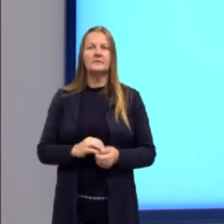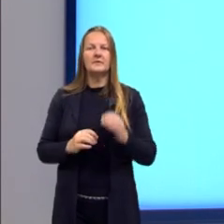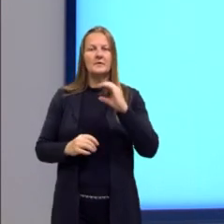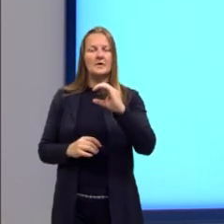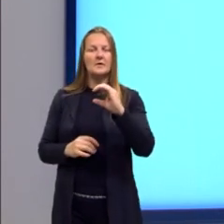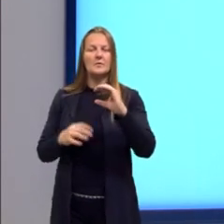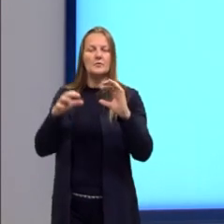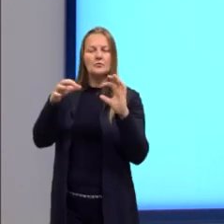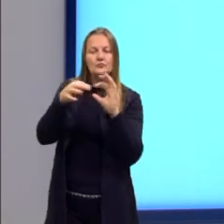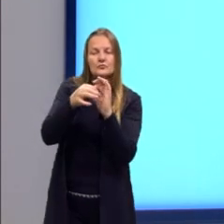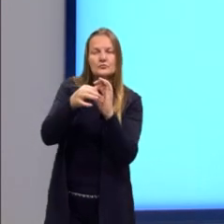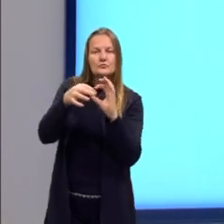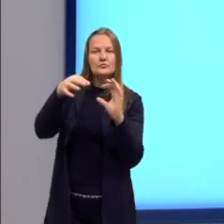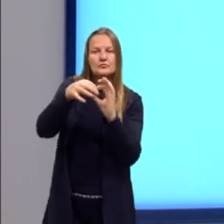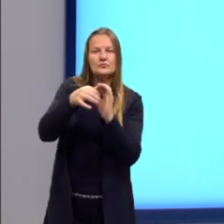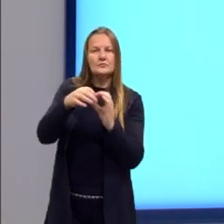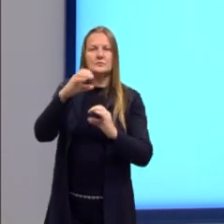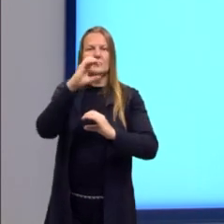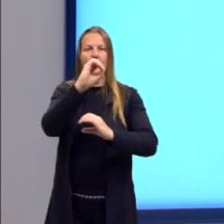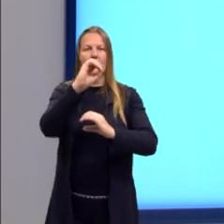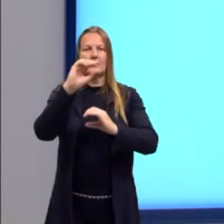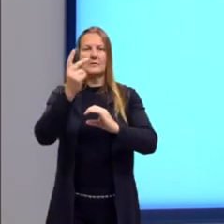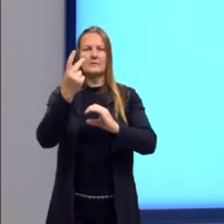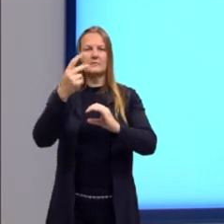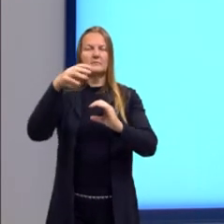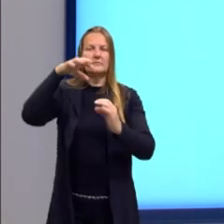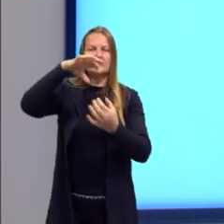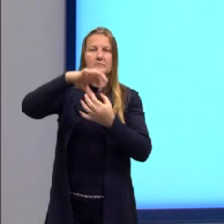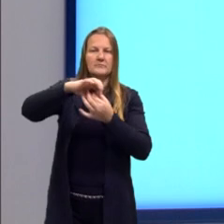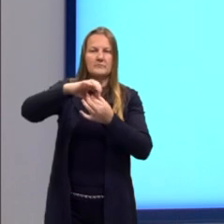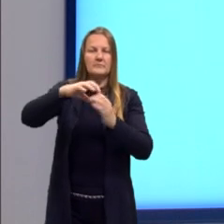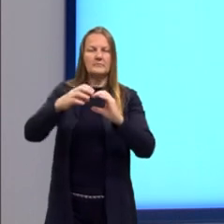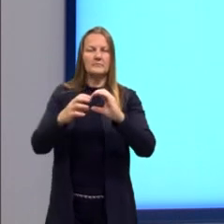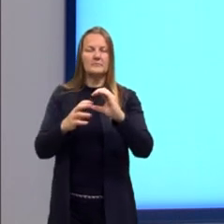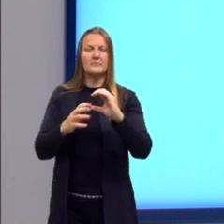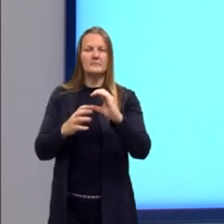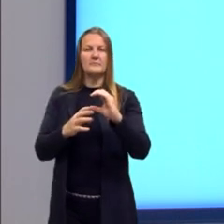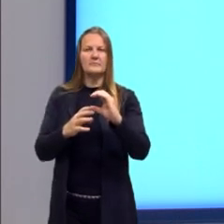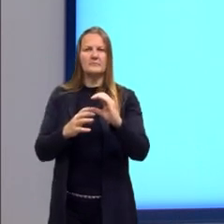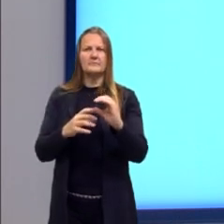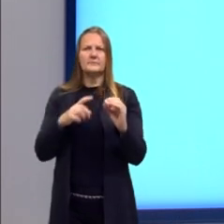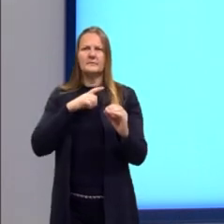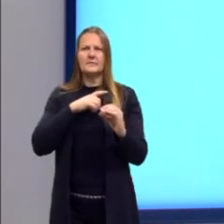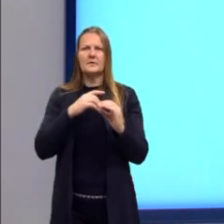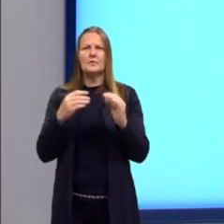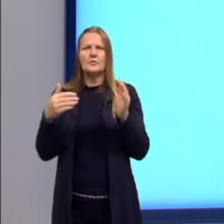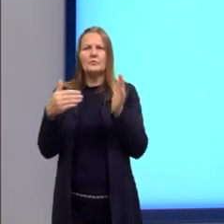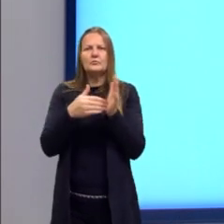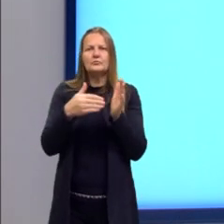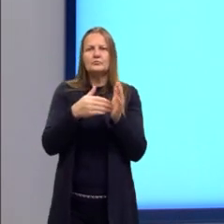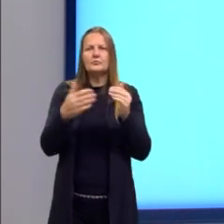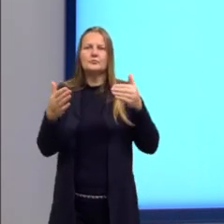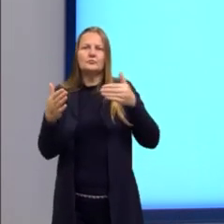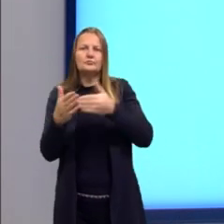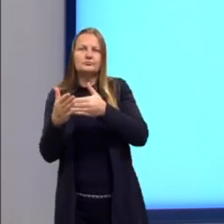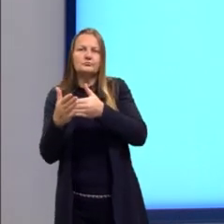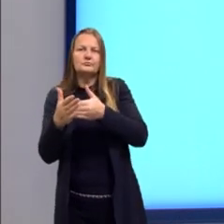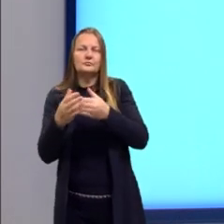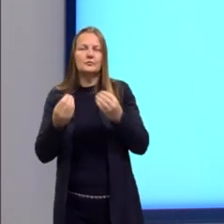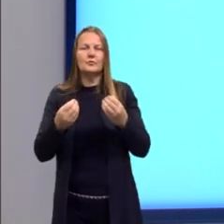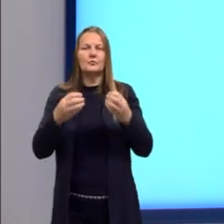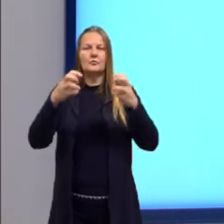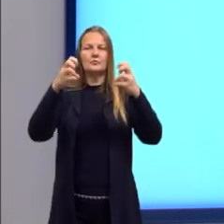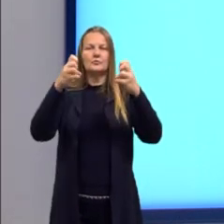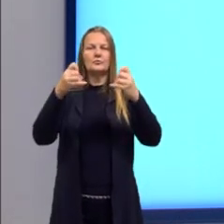ligado a um carbono que faz parte da cadeia carbônica identifiquei a minha hidroxila a terminação do meu composto